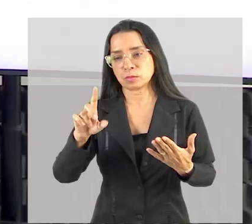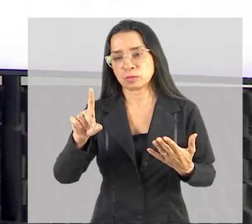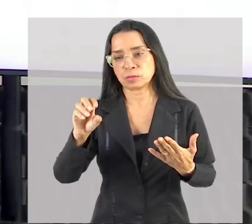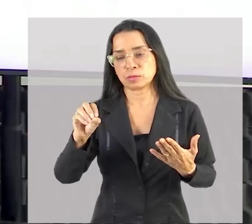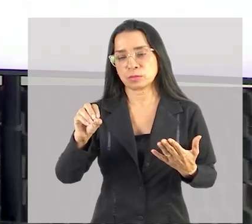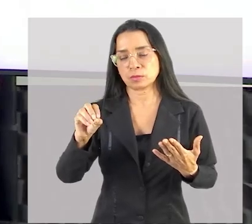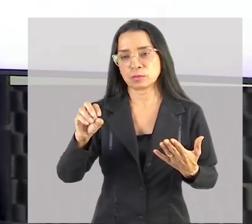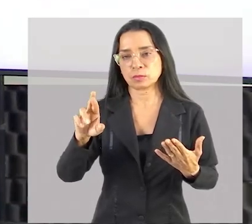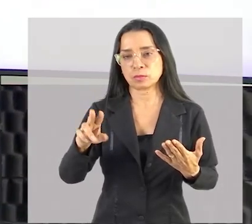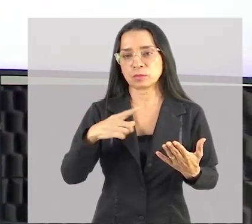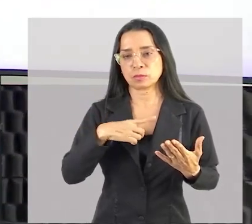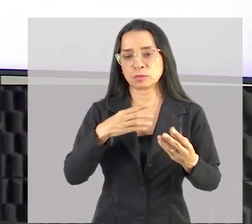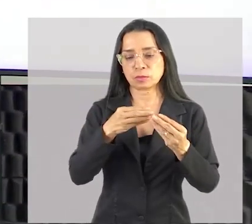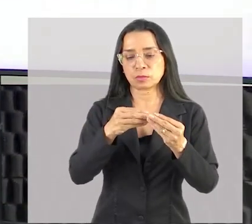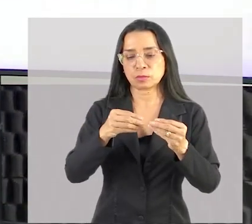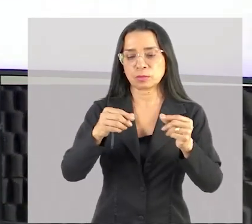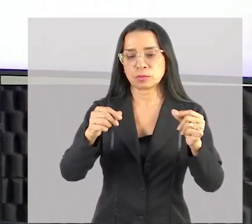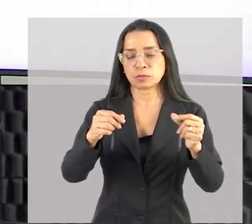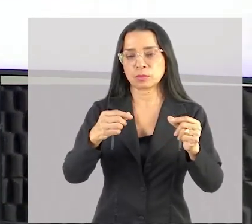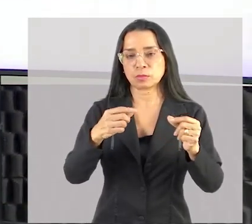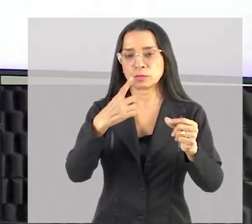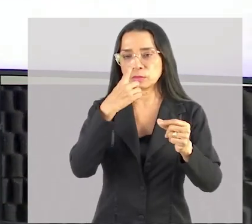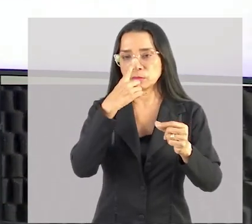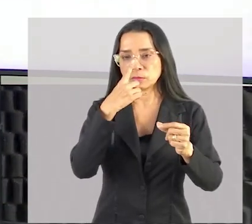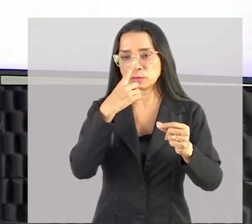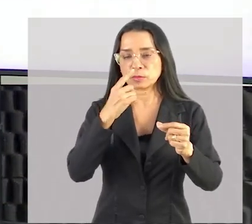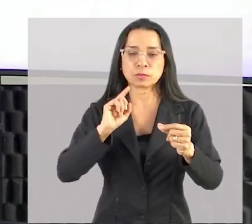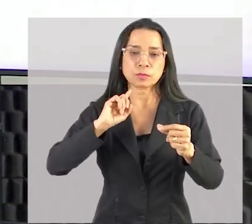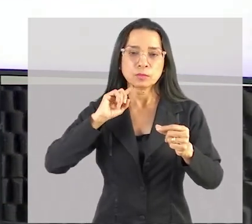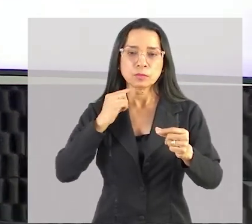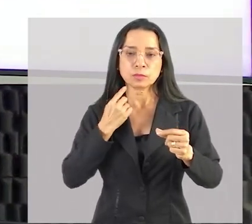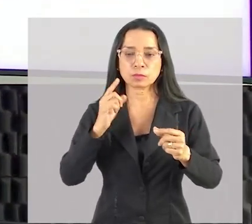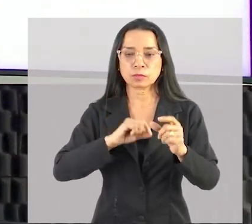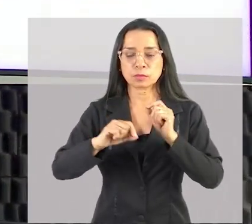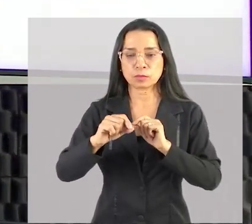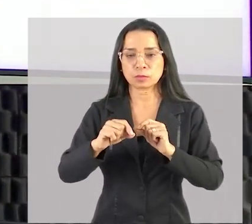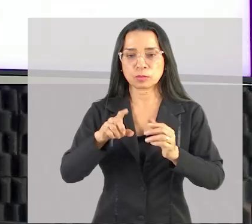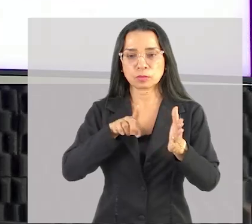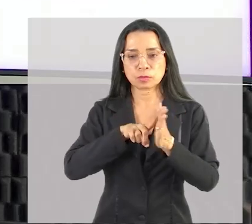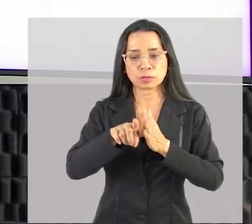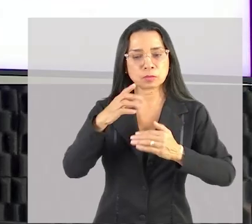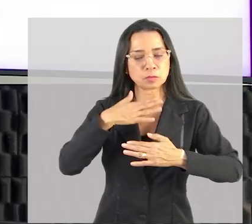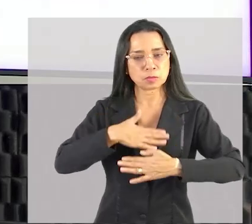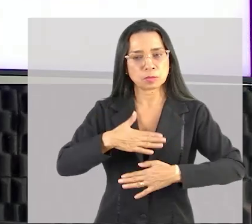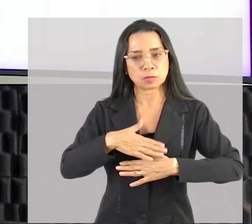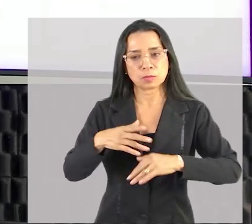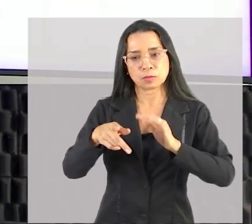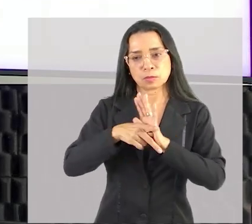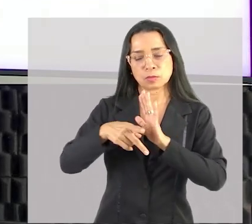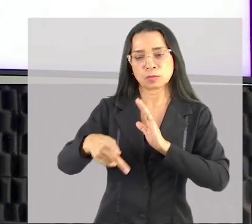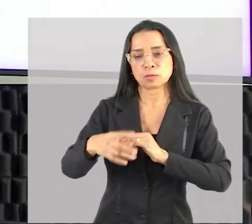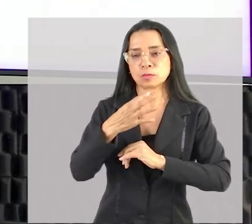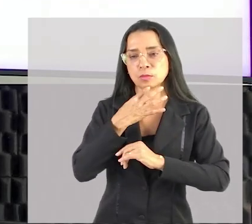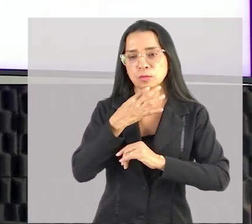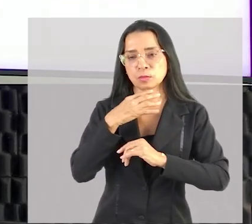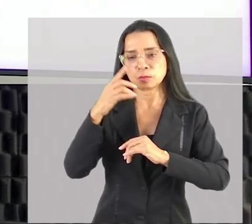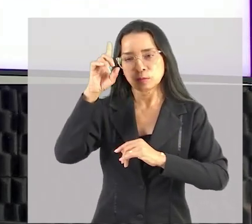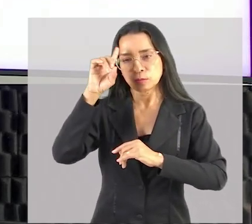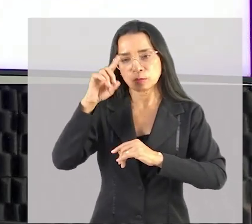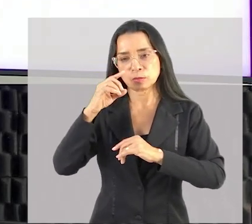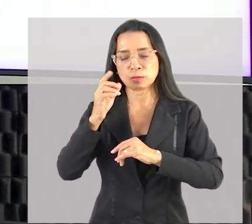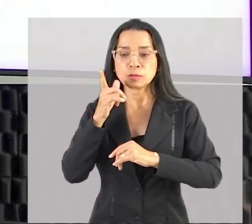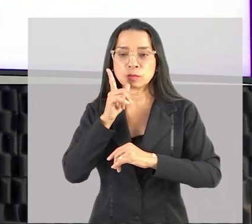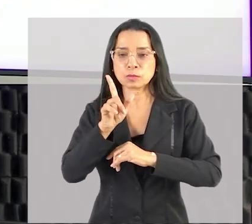poluidor. Então vamos lá. Essa questão é bem tranquila, tá, gente? Só teu próprio conhecimento do teu dia a dia consegue desenvolver